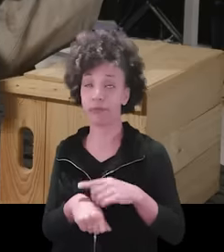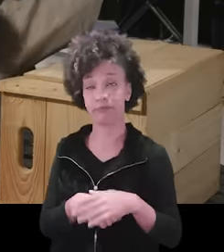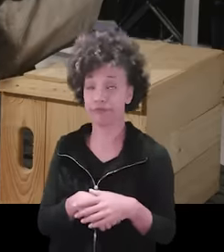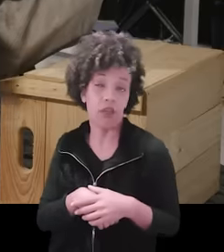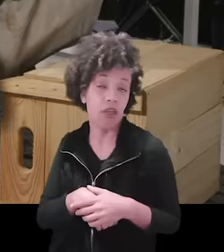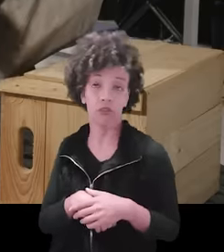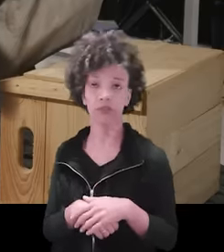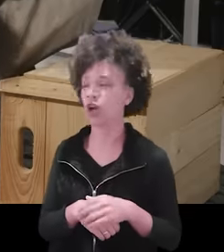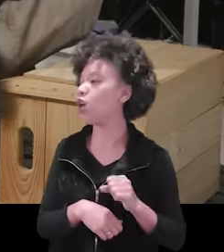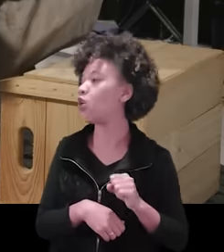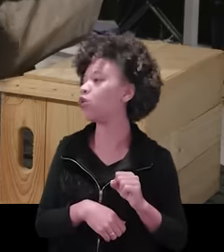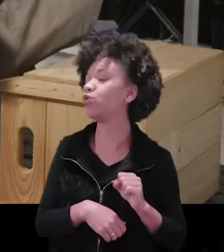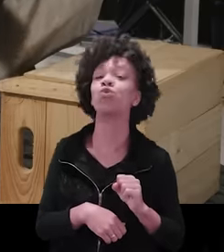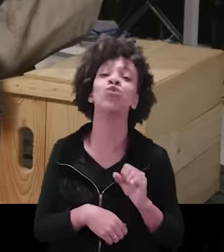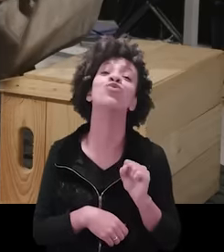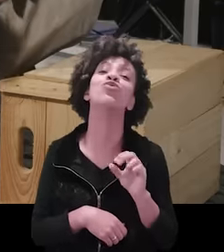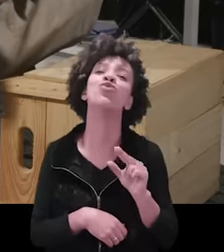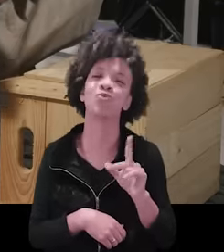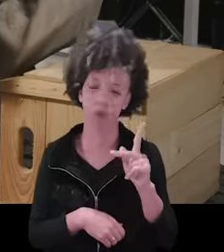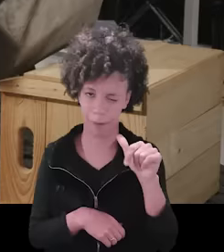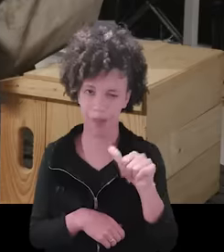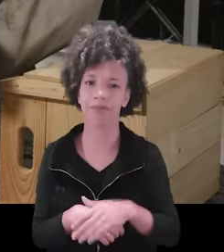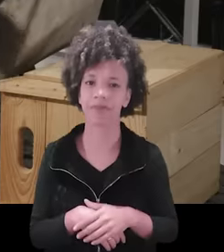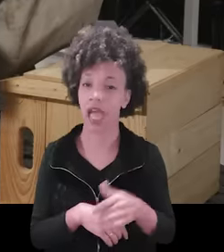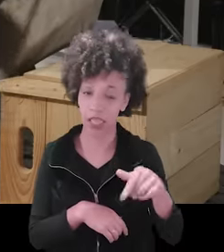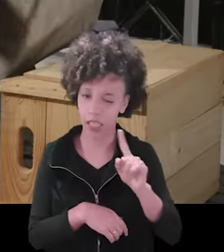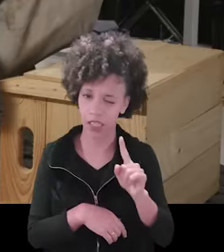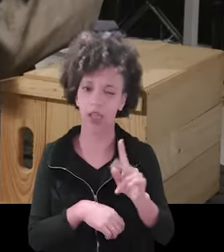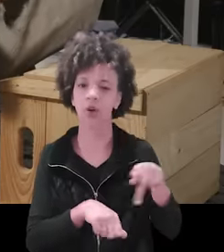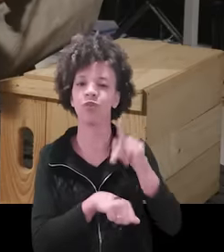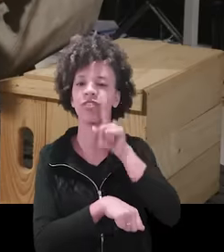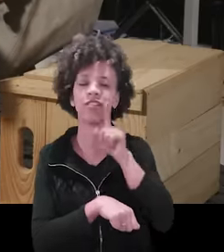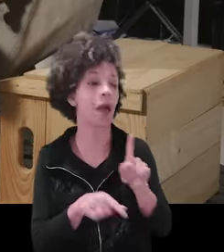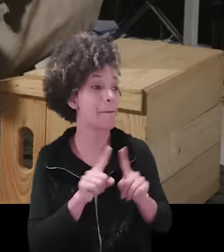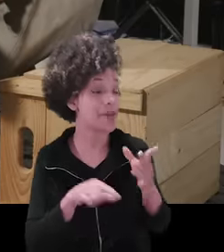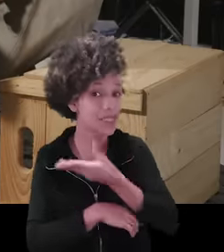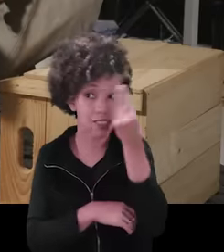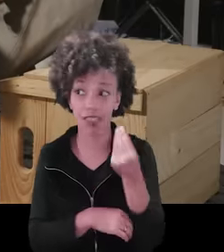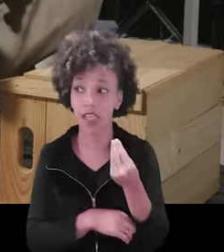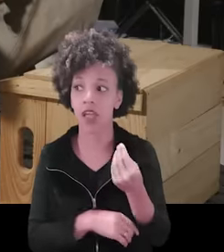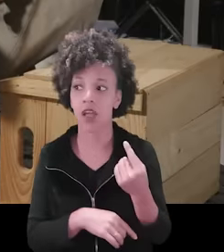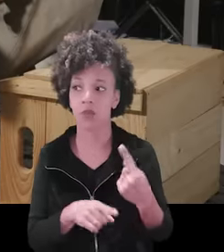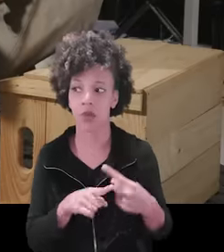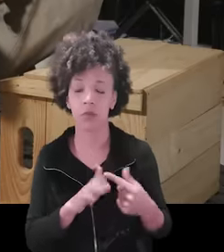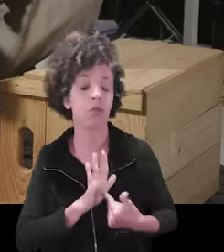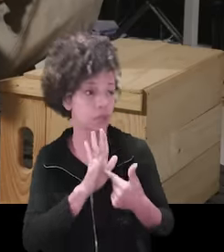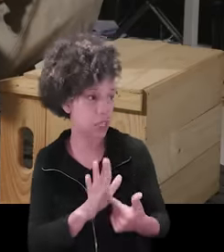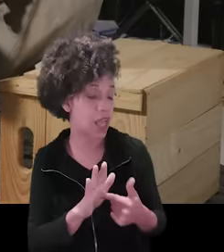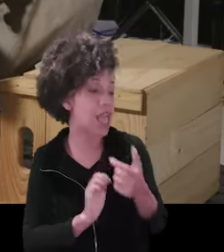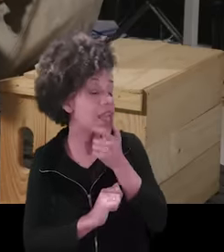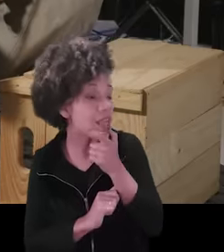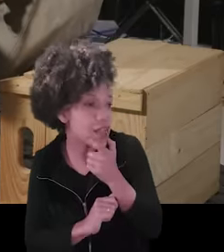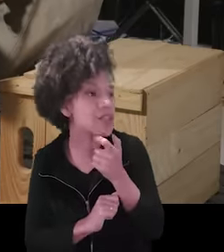time lá 7 é o Supla Supla eu não suplanta aquilo sopa de lá mas esse negócio de esquecer não é porque a pessoa